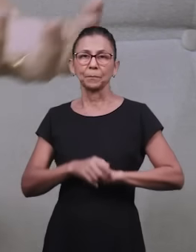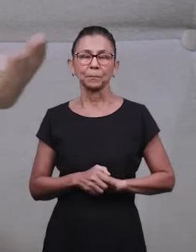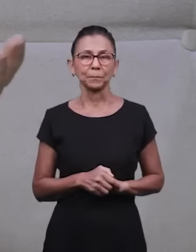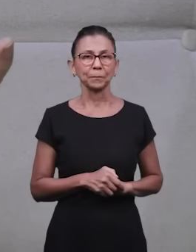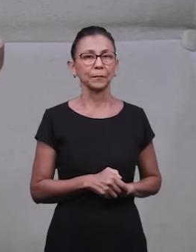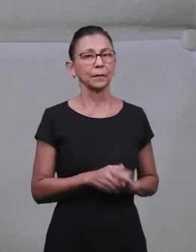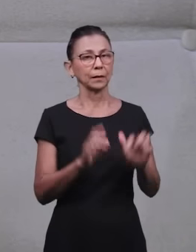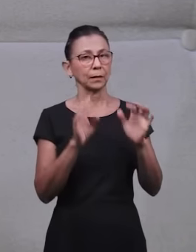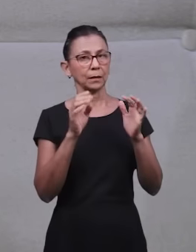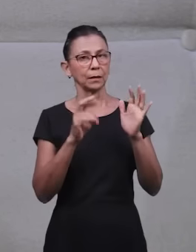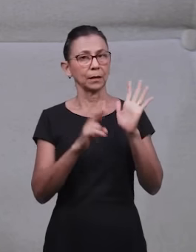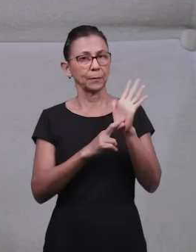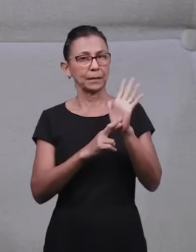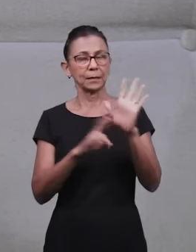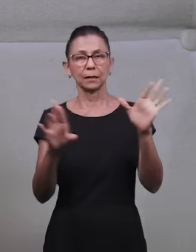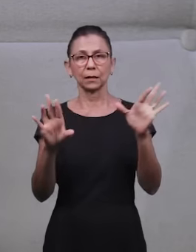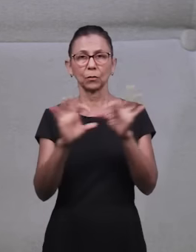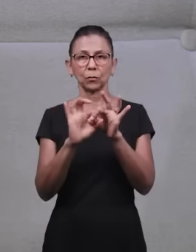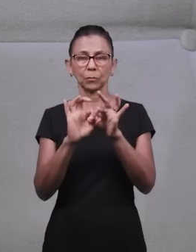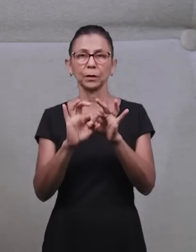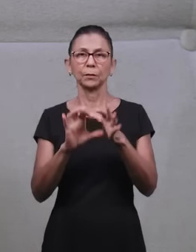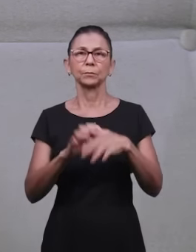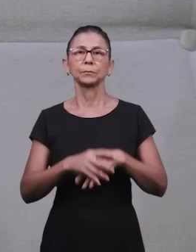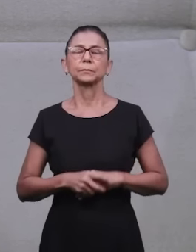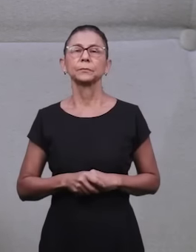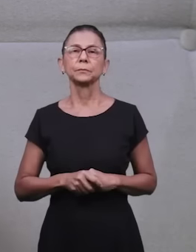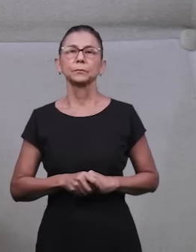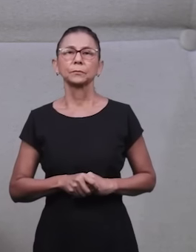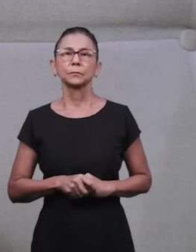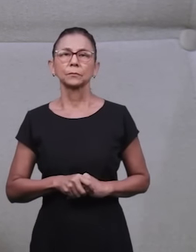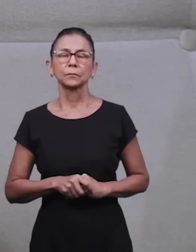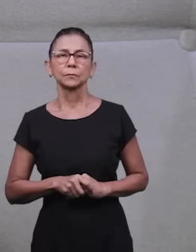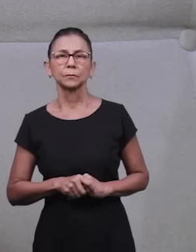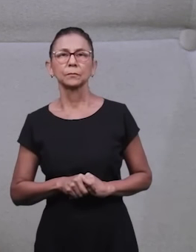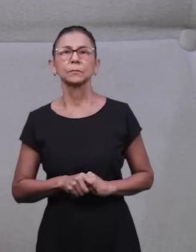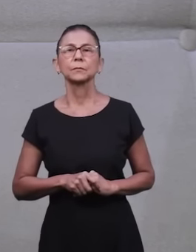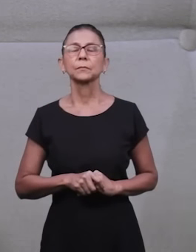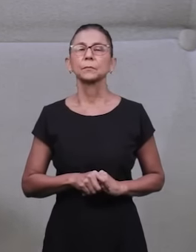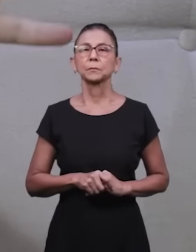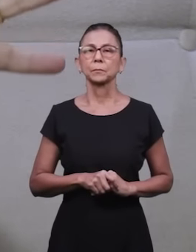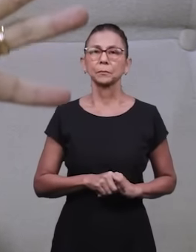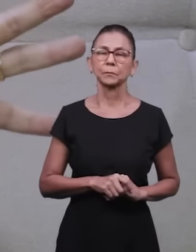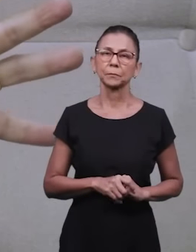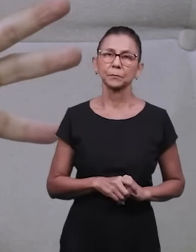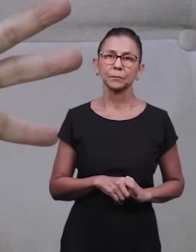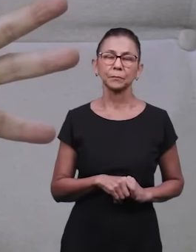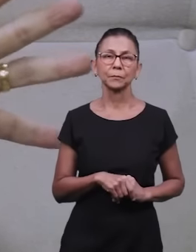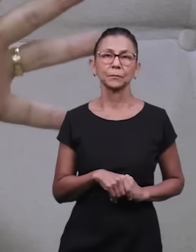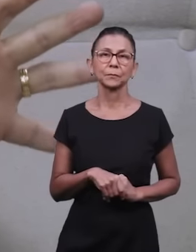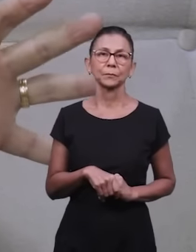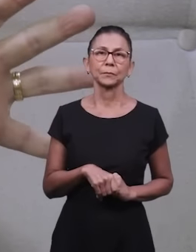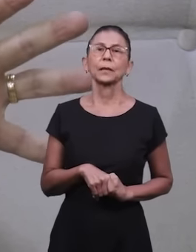aí é a festa da comunhão, entendeu? Porque a salvação é na comunhão. Aí a igreja fiel está